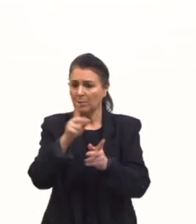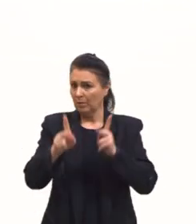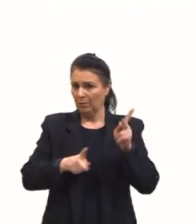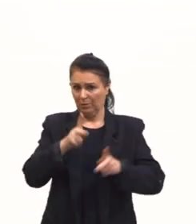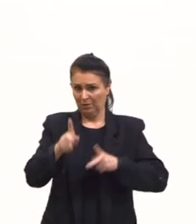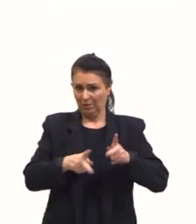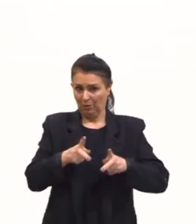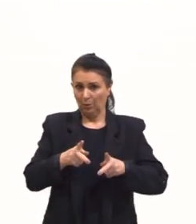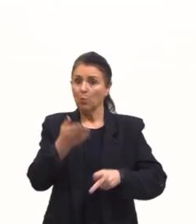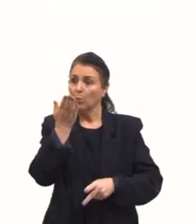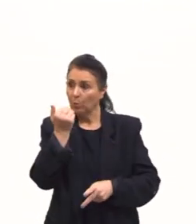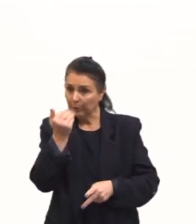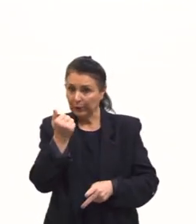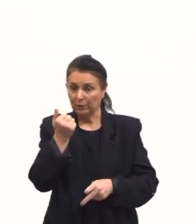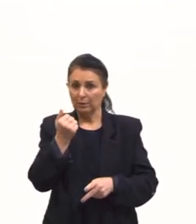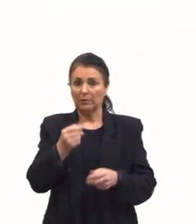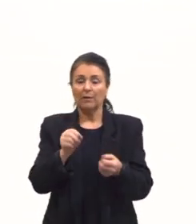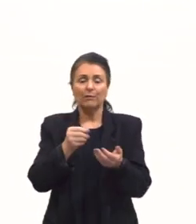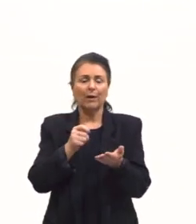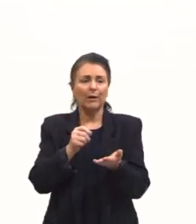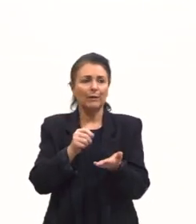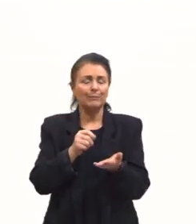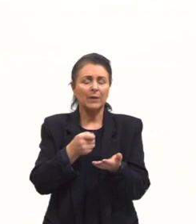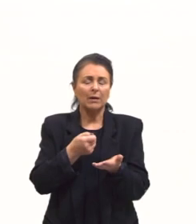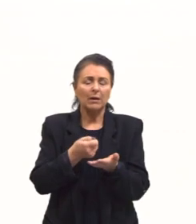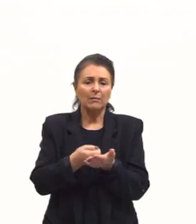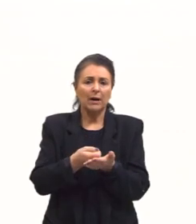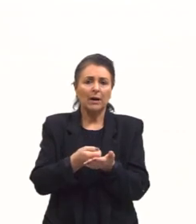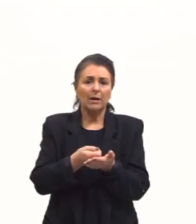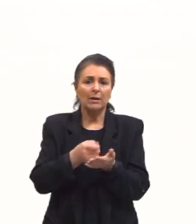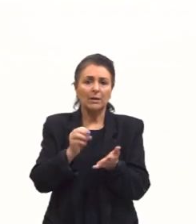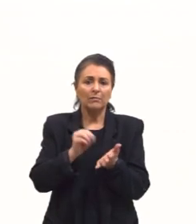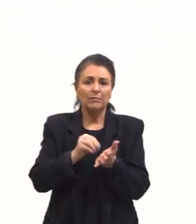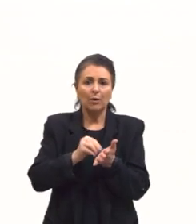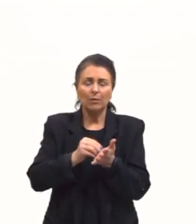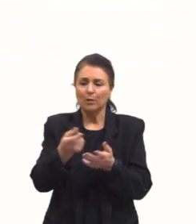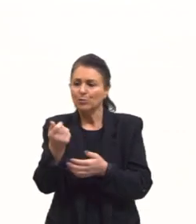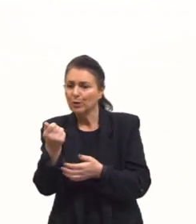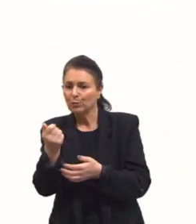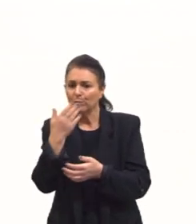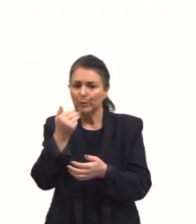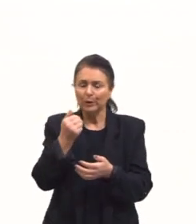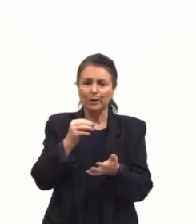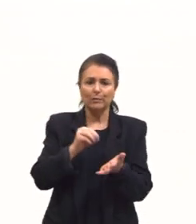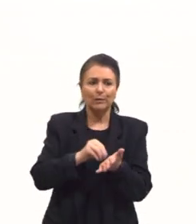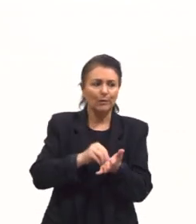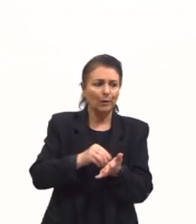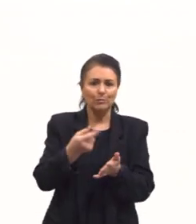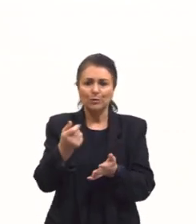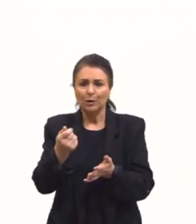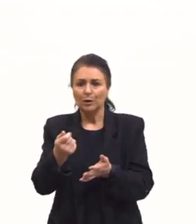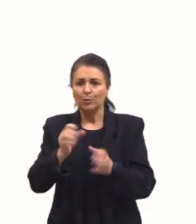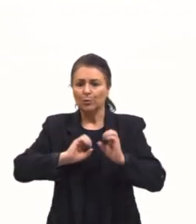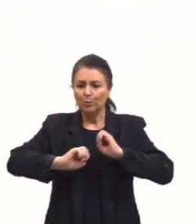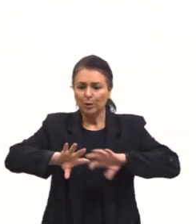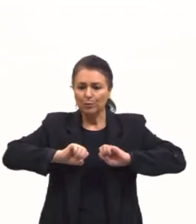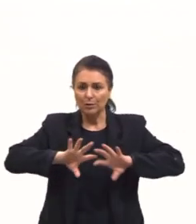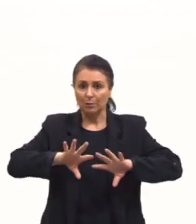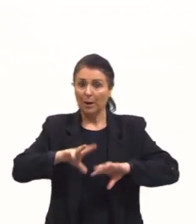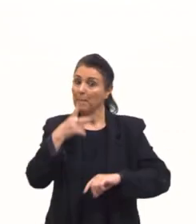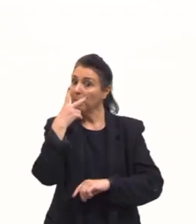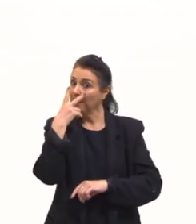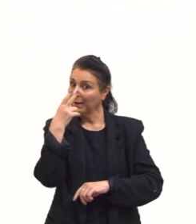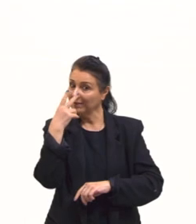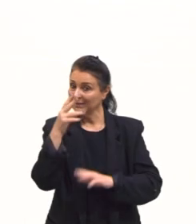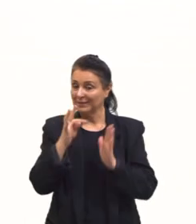só comida vai faltar dinheiro para educação vai faltar dinheiro para saúde logo não vai ter como equalizar isso aí é bem parecido